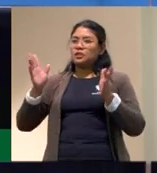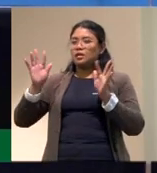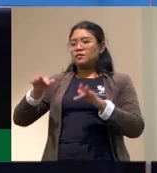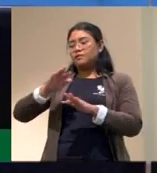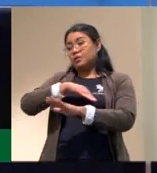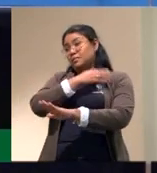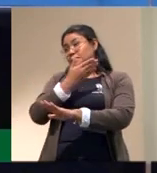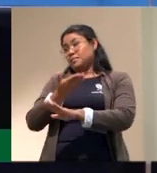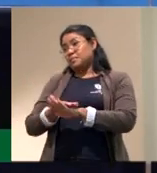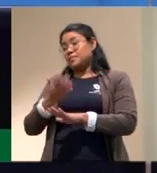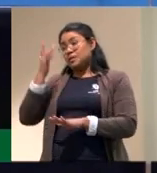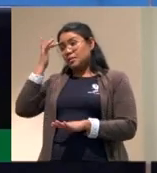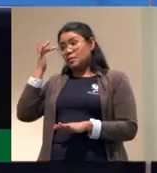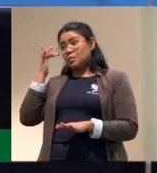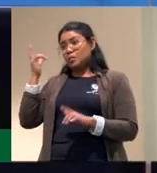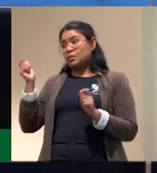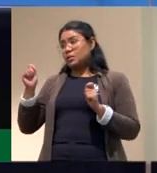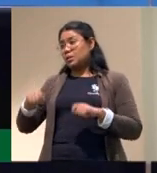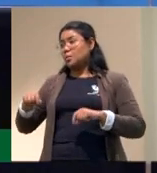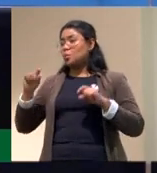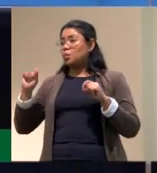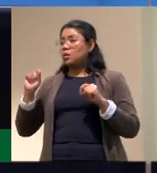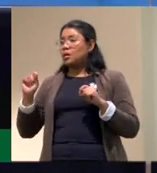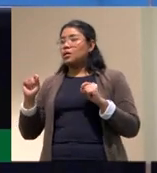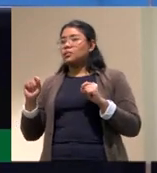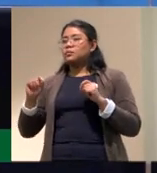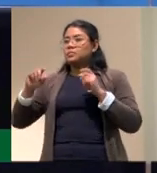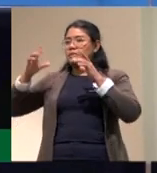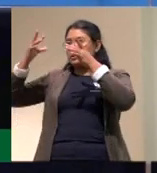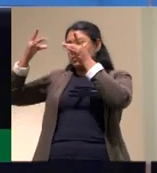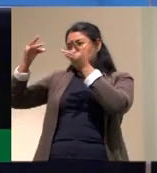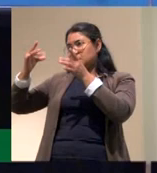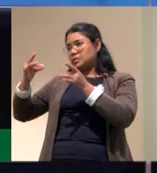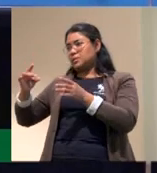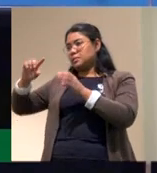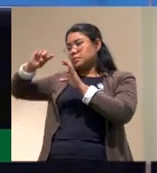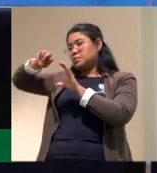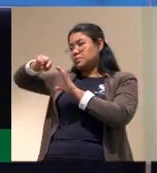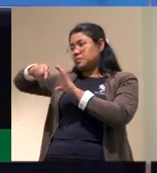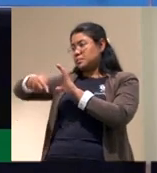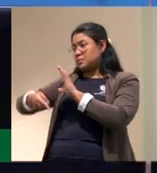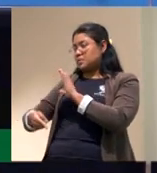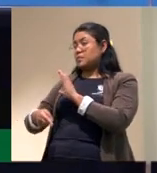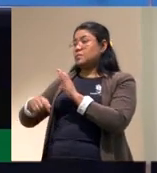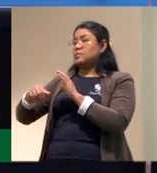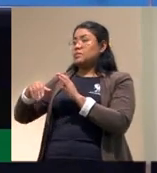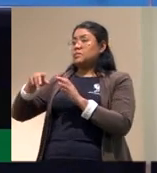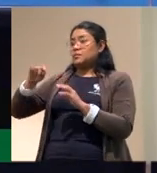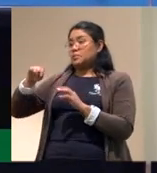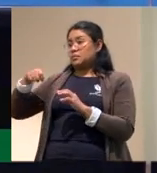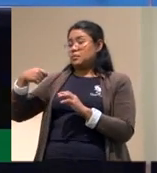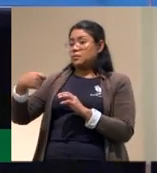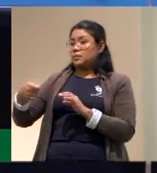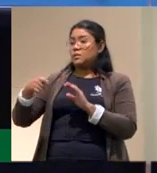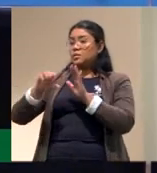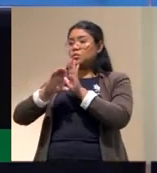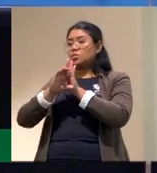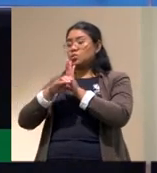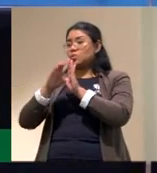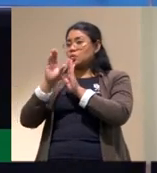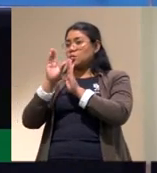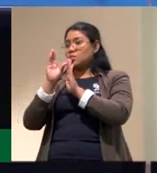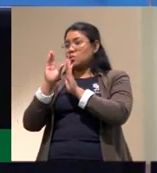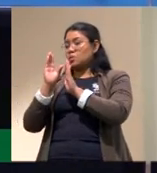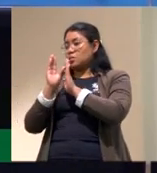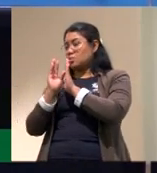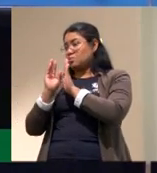eu acho que a gente poderia entrar um pouquinho ainda, né, na definição do que é o conteúdo dessa